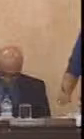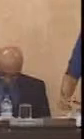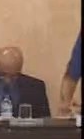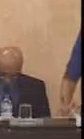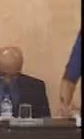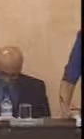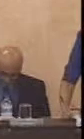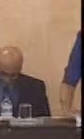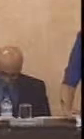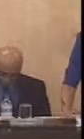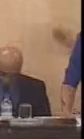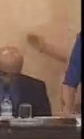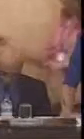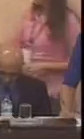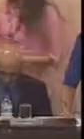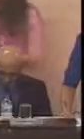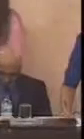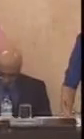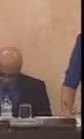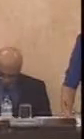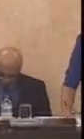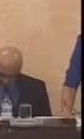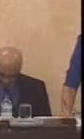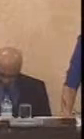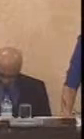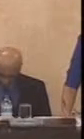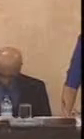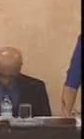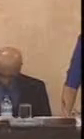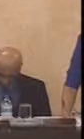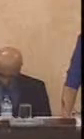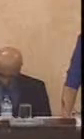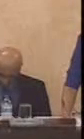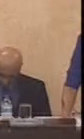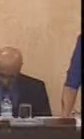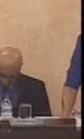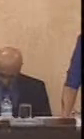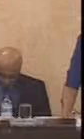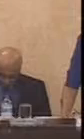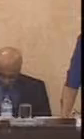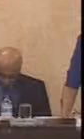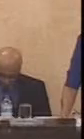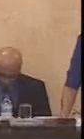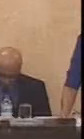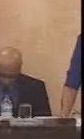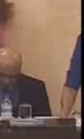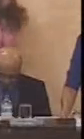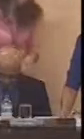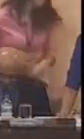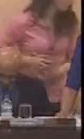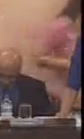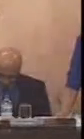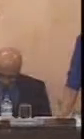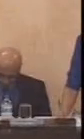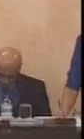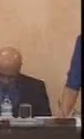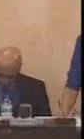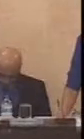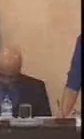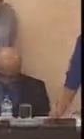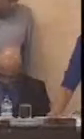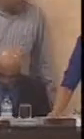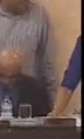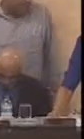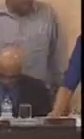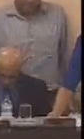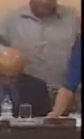pelos ilustres vereadores em regime de urgência, de conformidade com o artigo 55 da Lei Orgânica do Município. Paulo